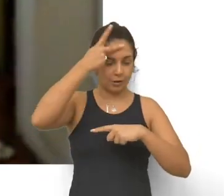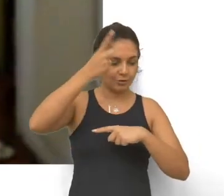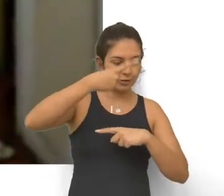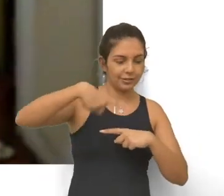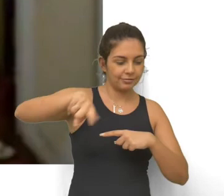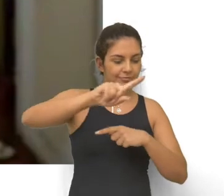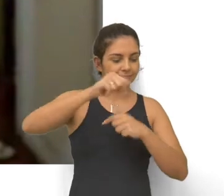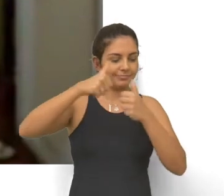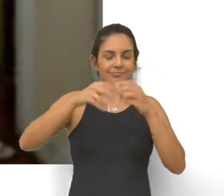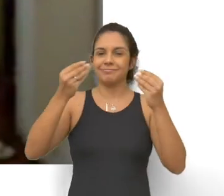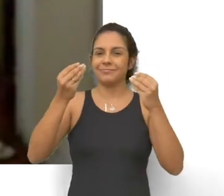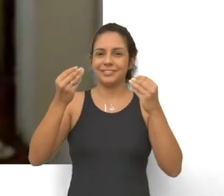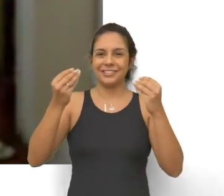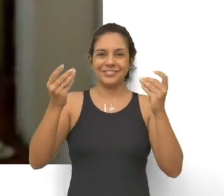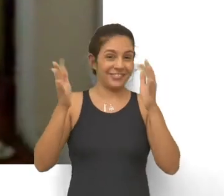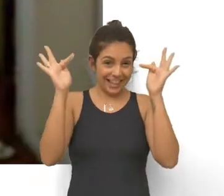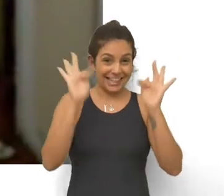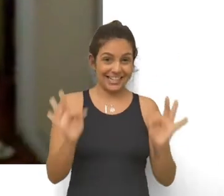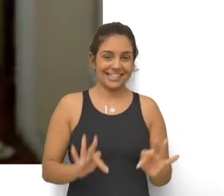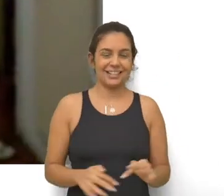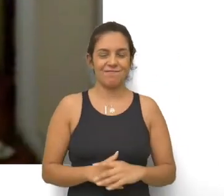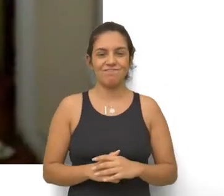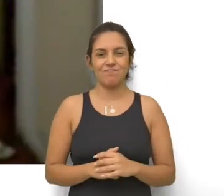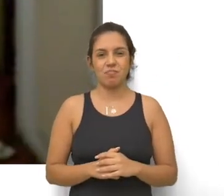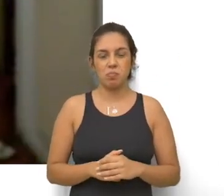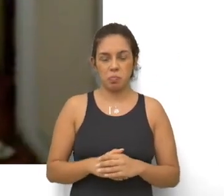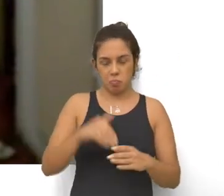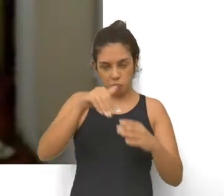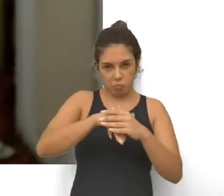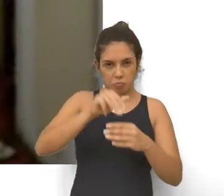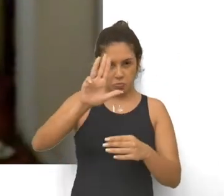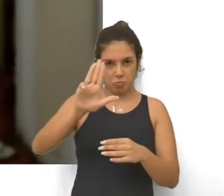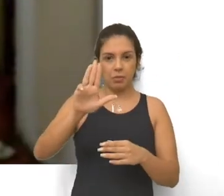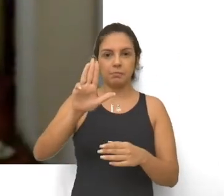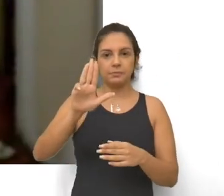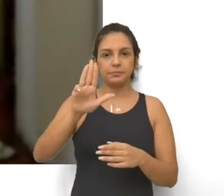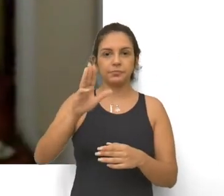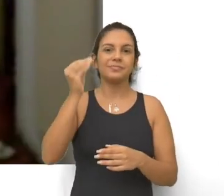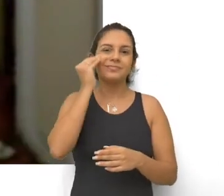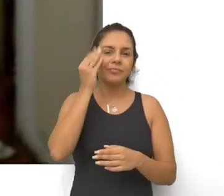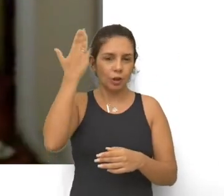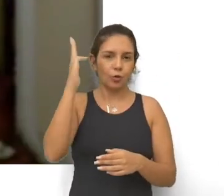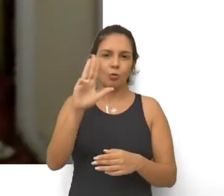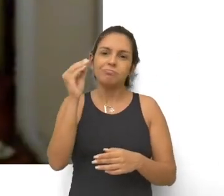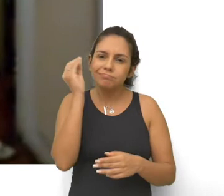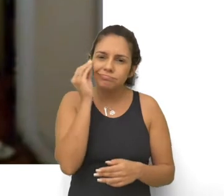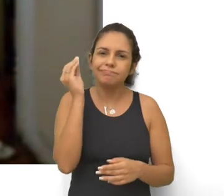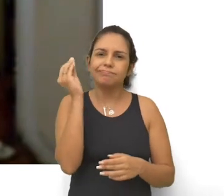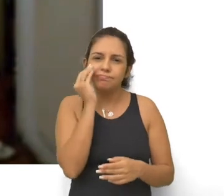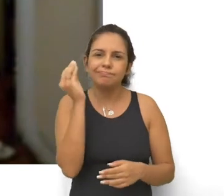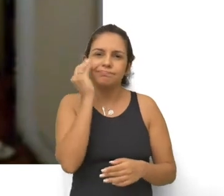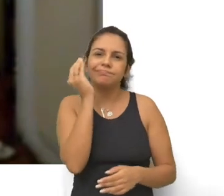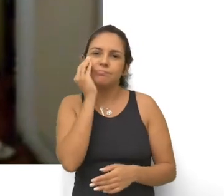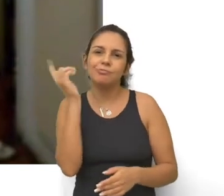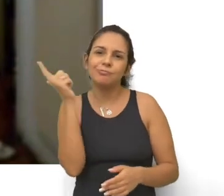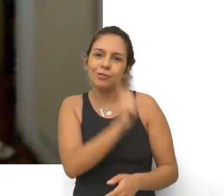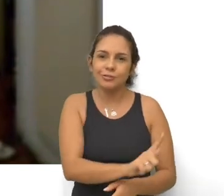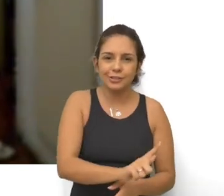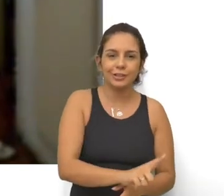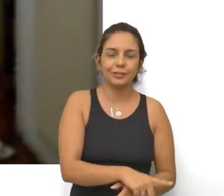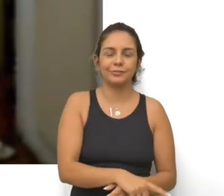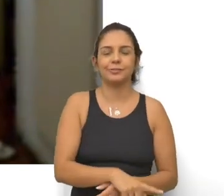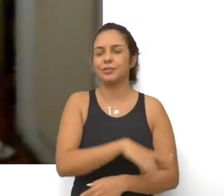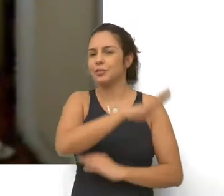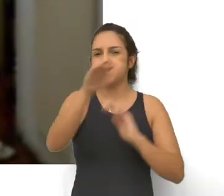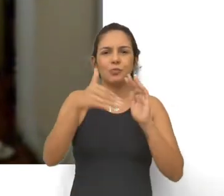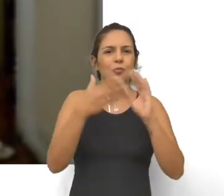estavam muito eufóricas, né? E na eleição do Lula, que tinha tentado muitas vezes já, foi aquela lavada de alma, assim,